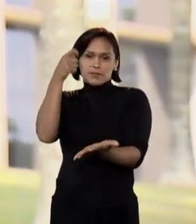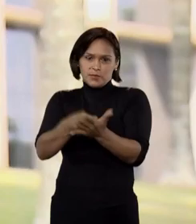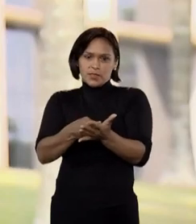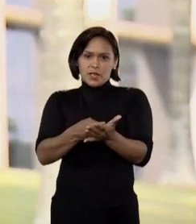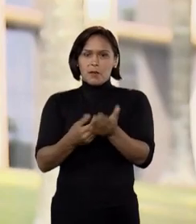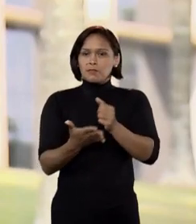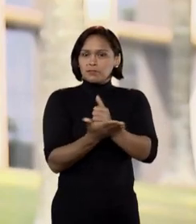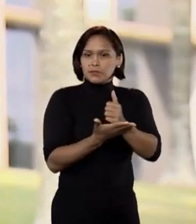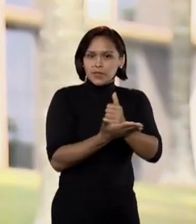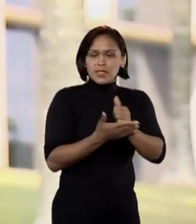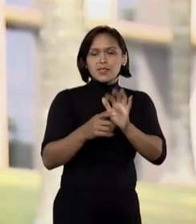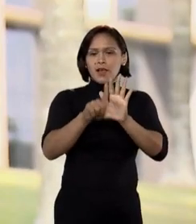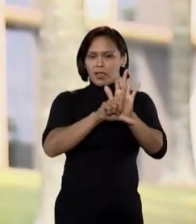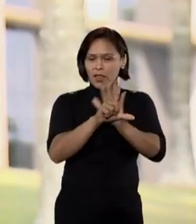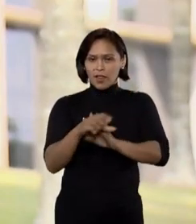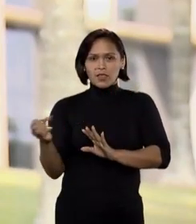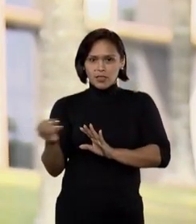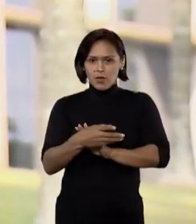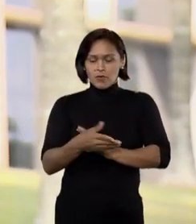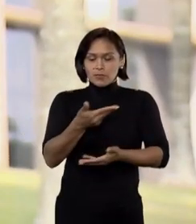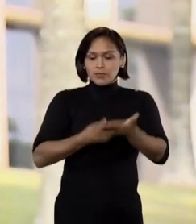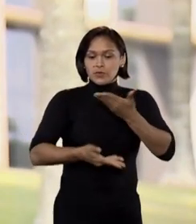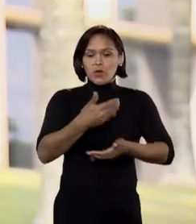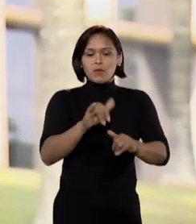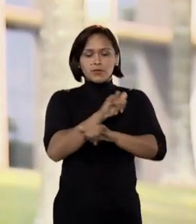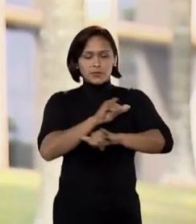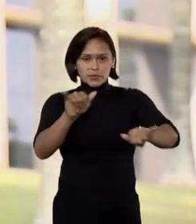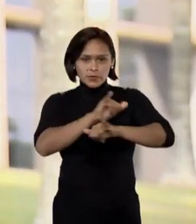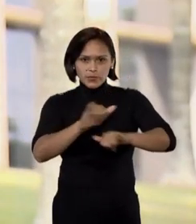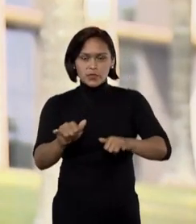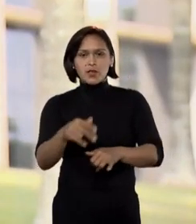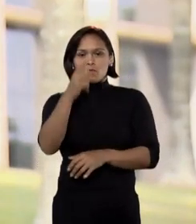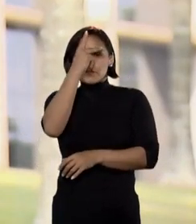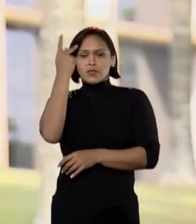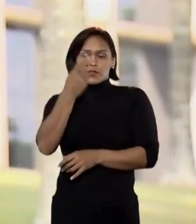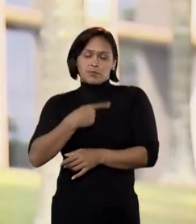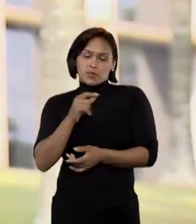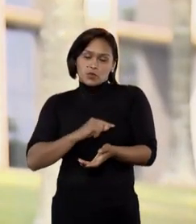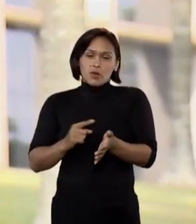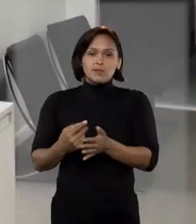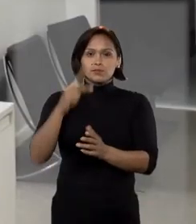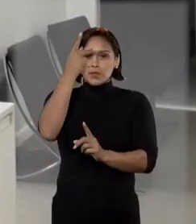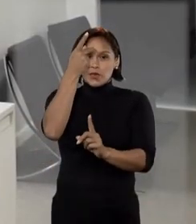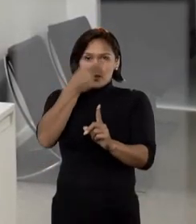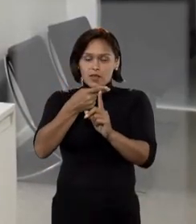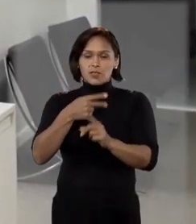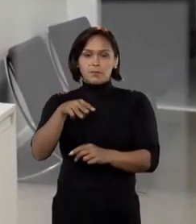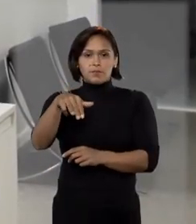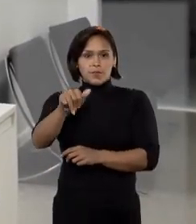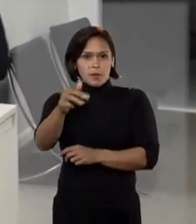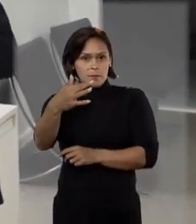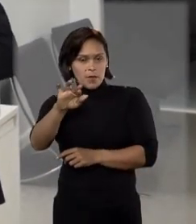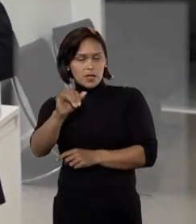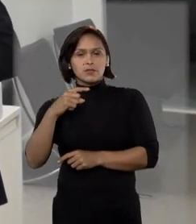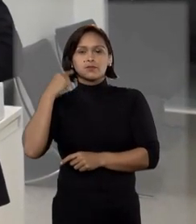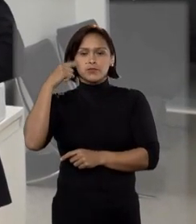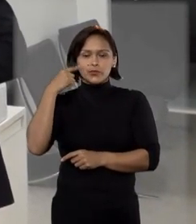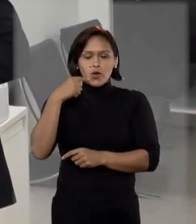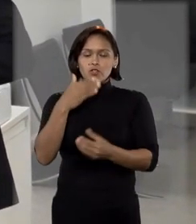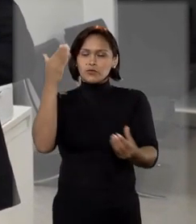base na LGPD por compartilhar indevidamente dados pessoais e o contato de um cliente. Mário Felipe Cavalcante foi